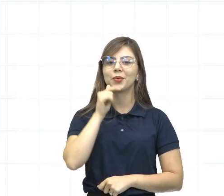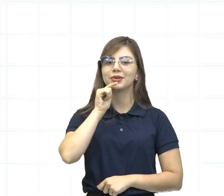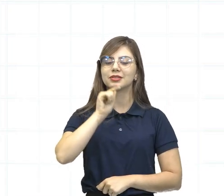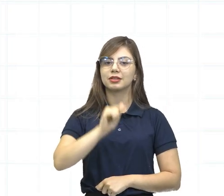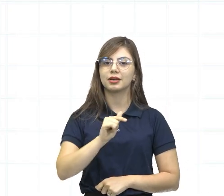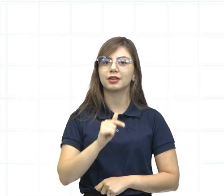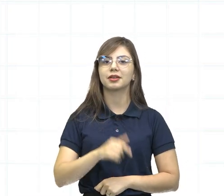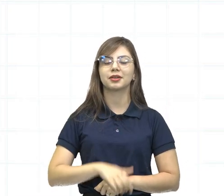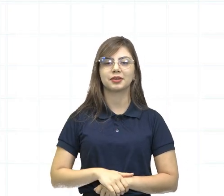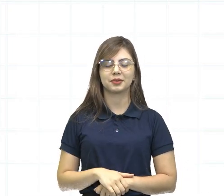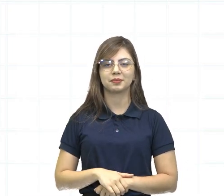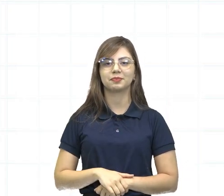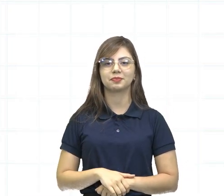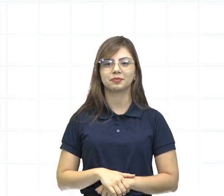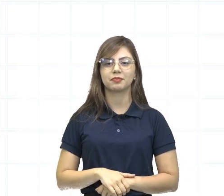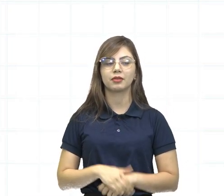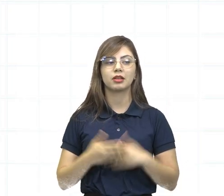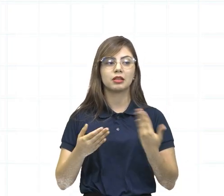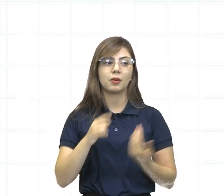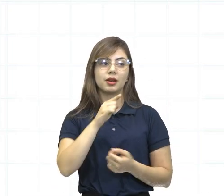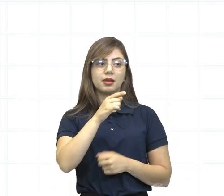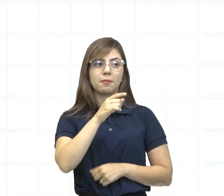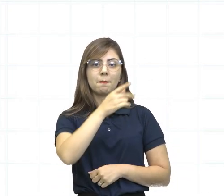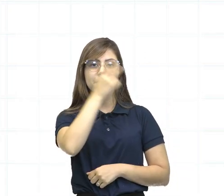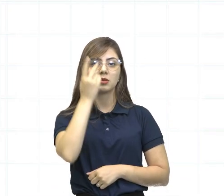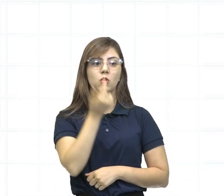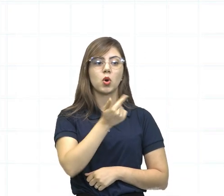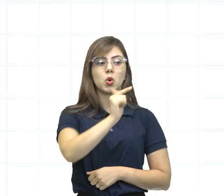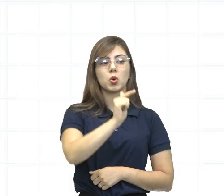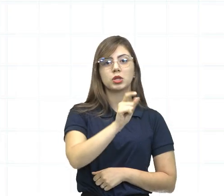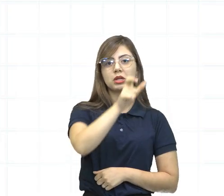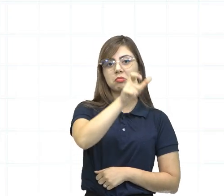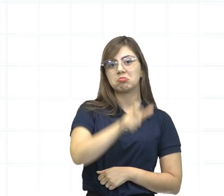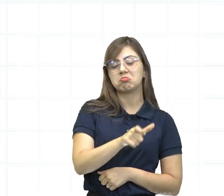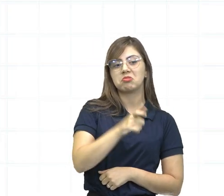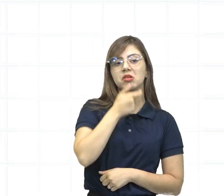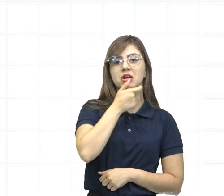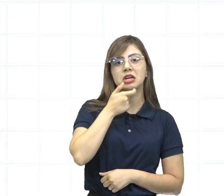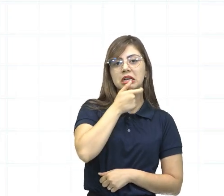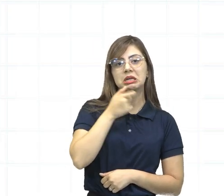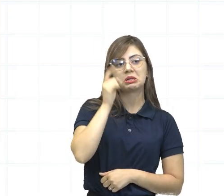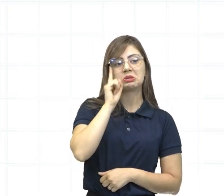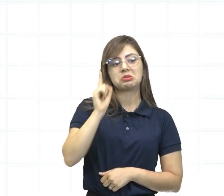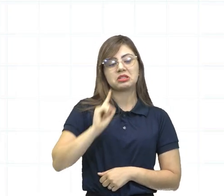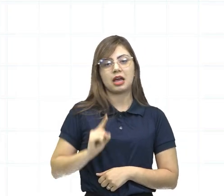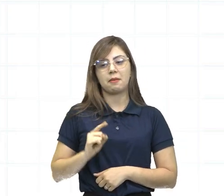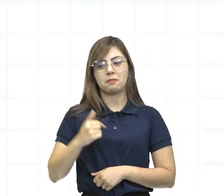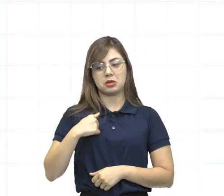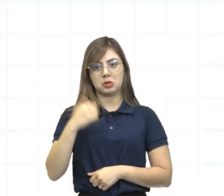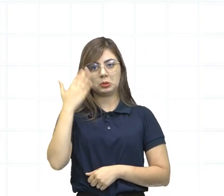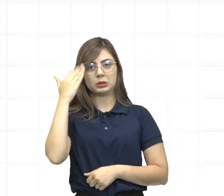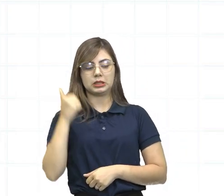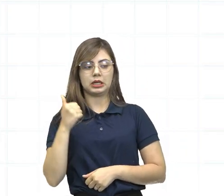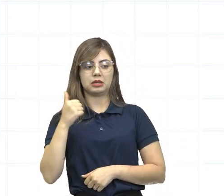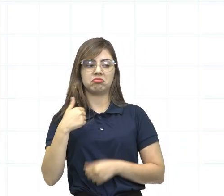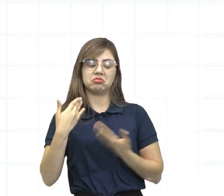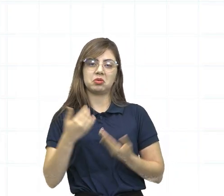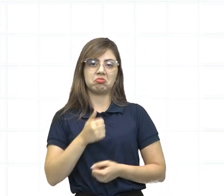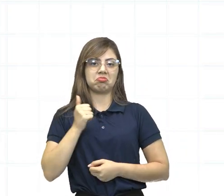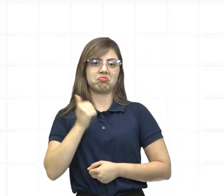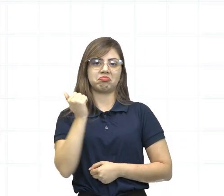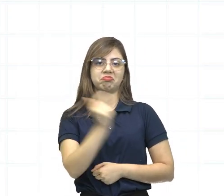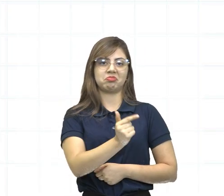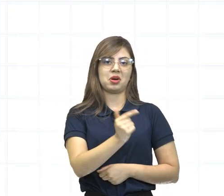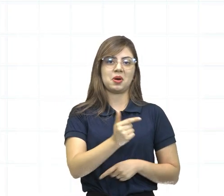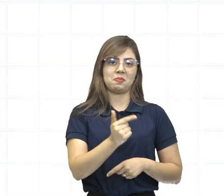aquela vaga que a outra pessoa que não sabe inglês, né? Você passa na frente de vários candidatos. Por